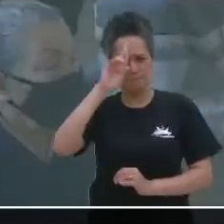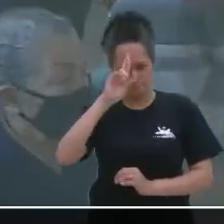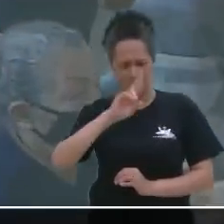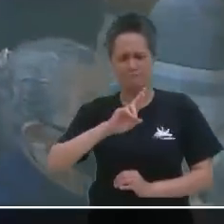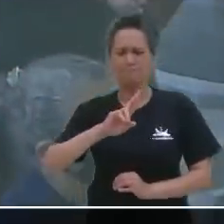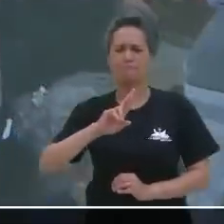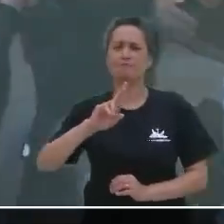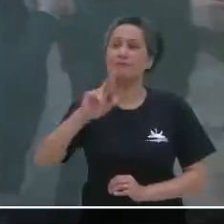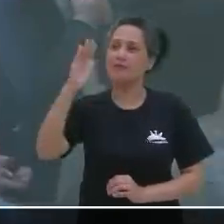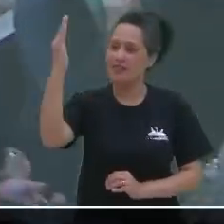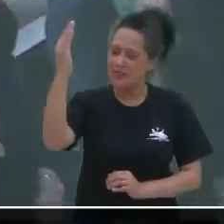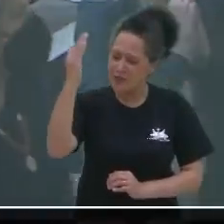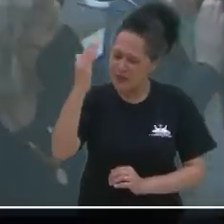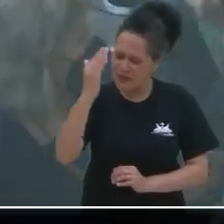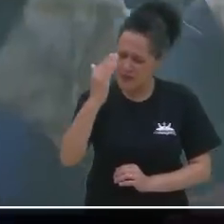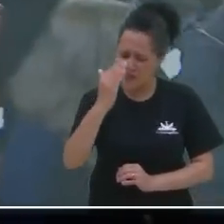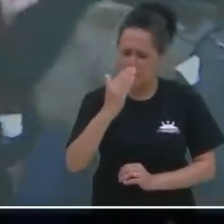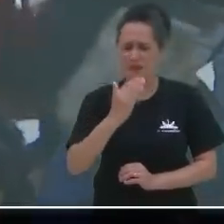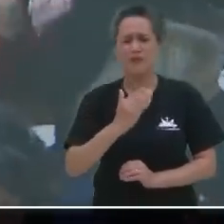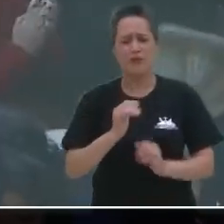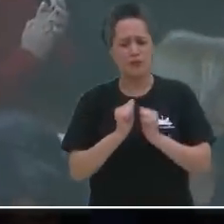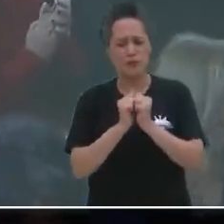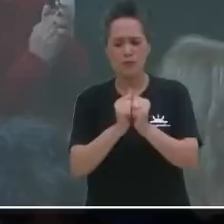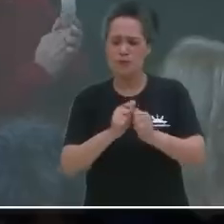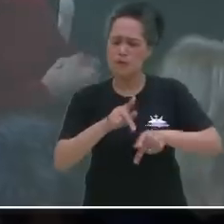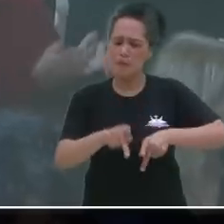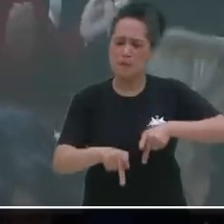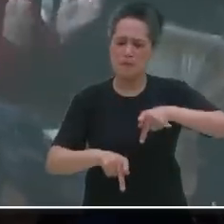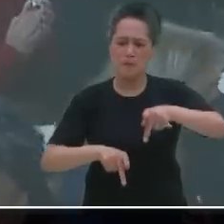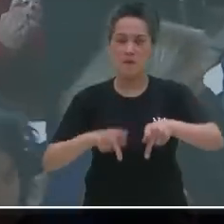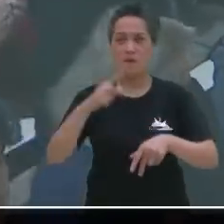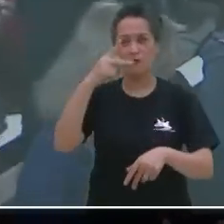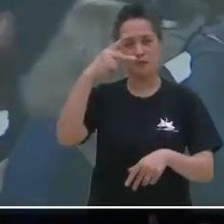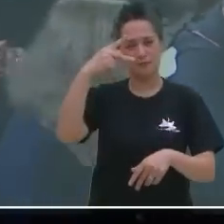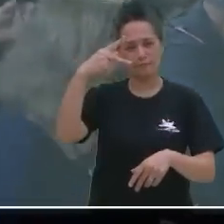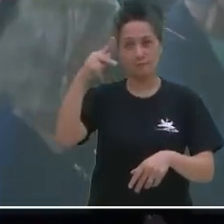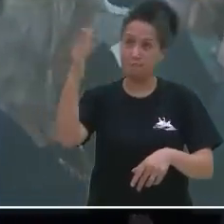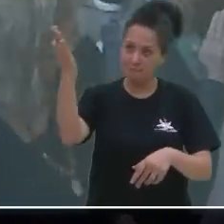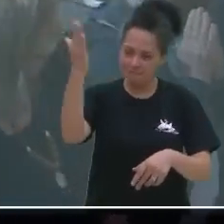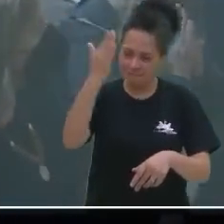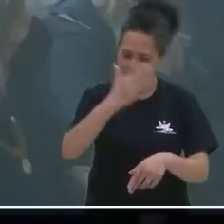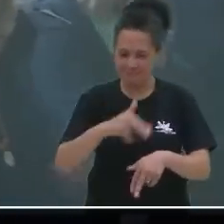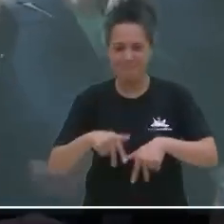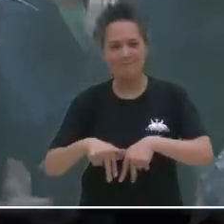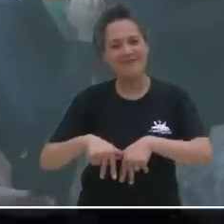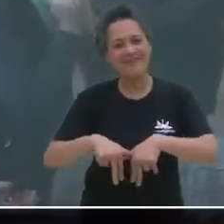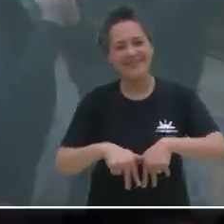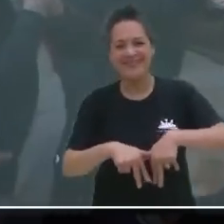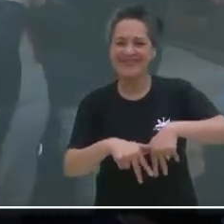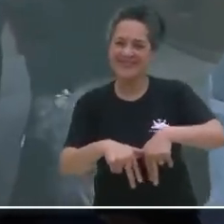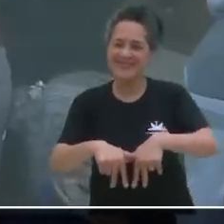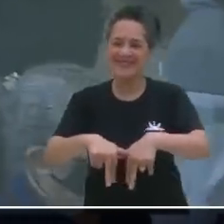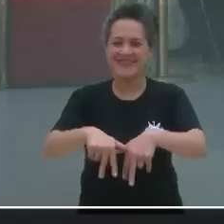salvar! Com teu povo, vem